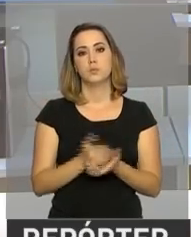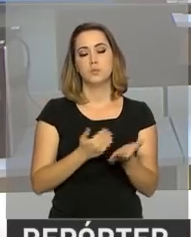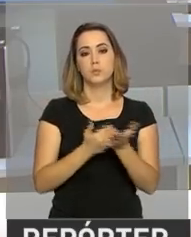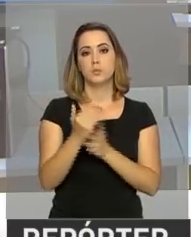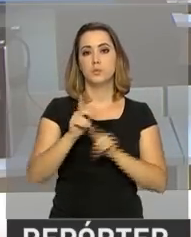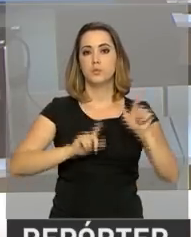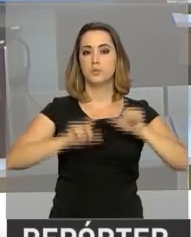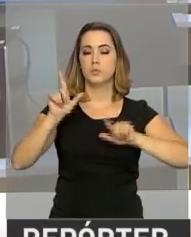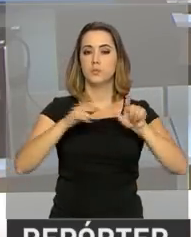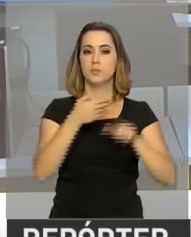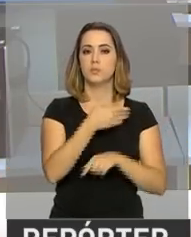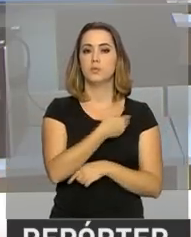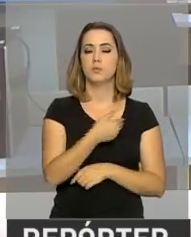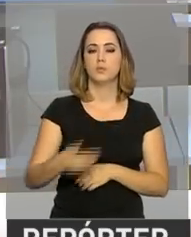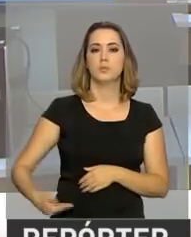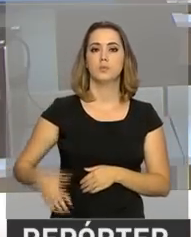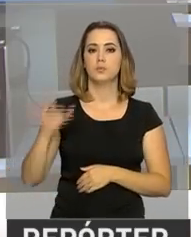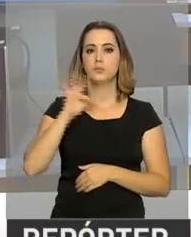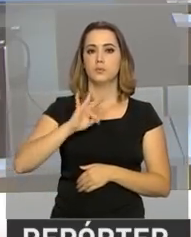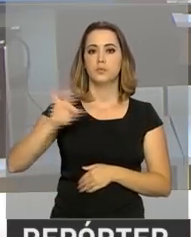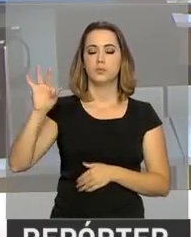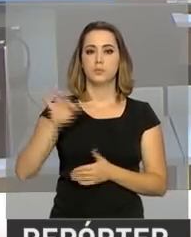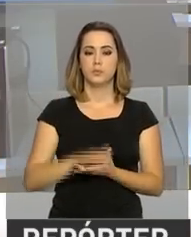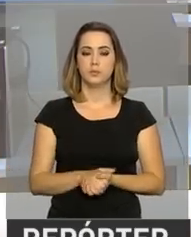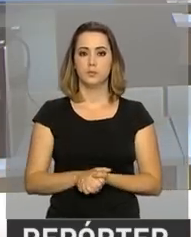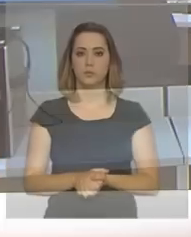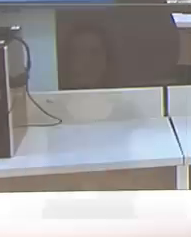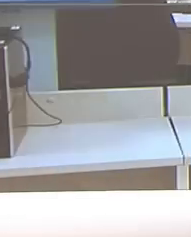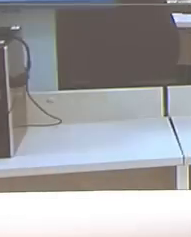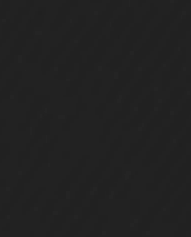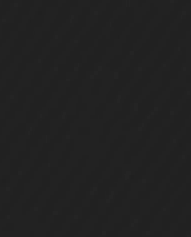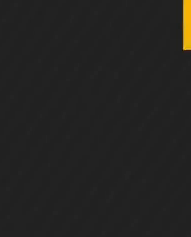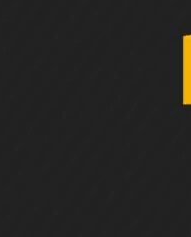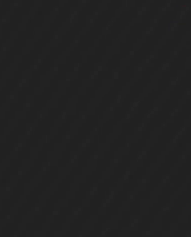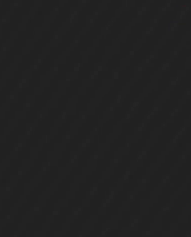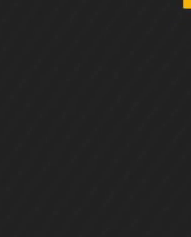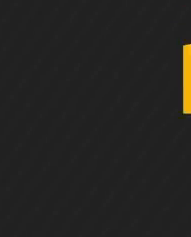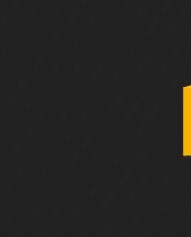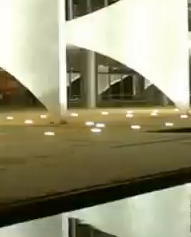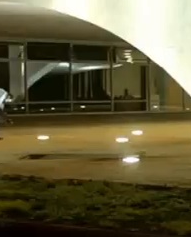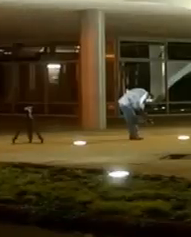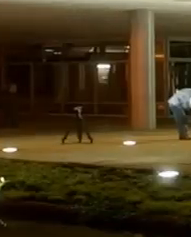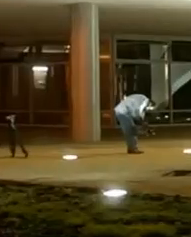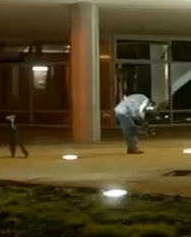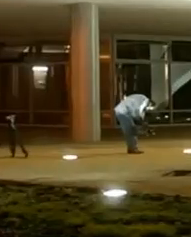Continue com a gente aqui na NBR, a TV do Governo Federal.